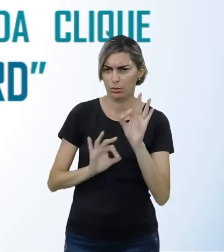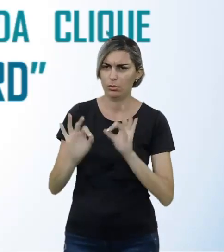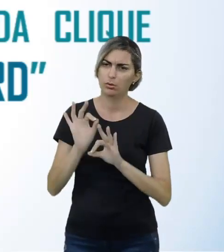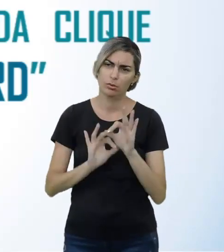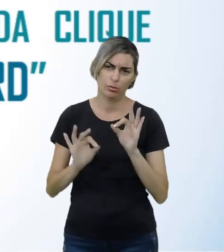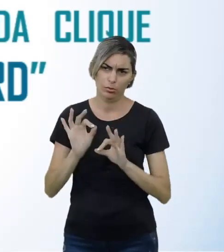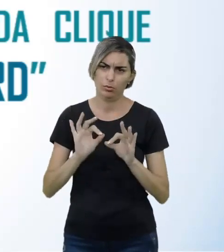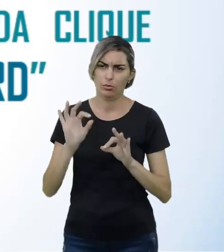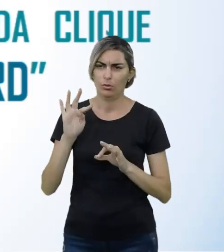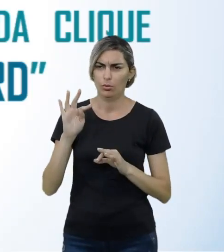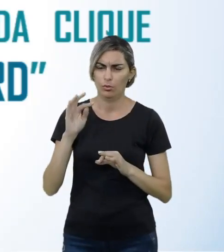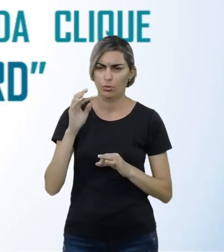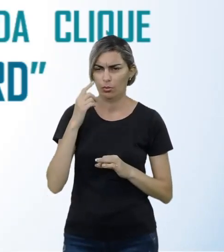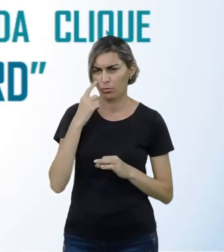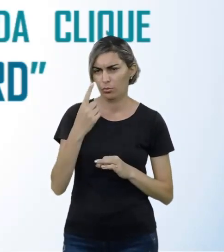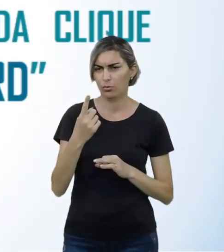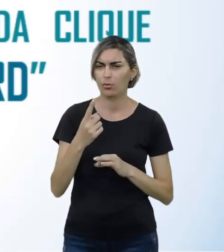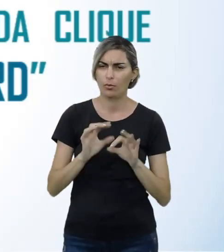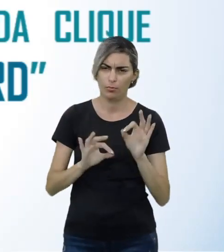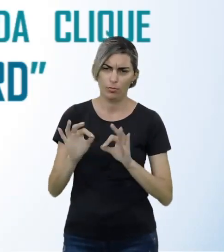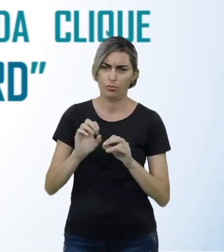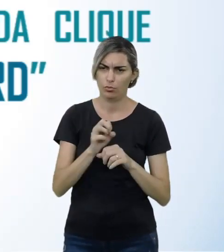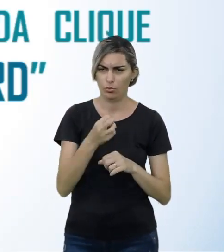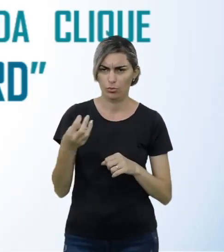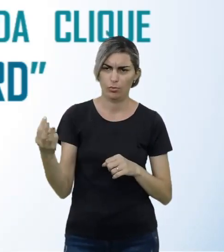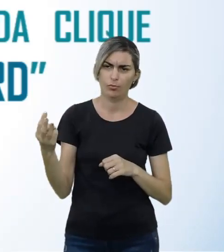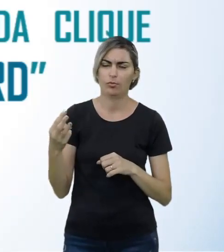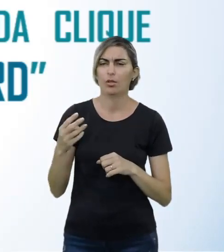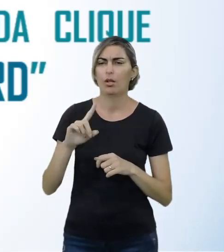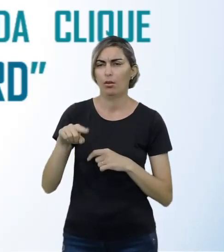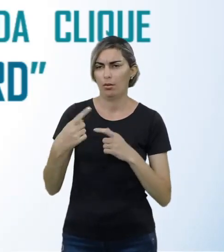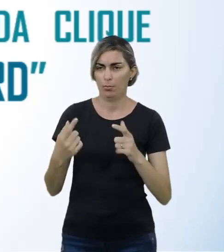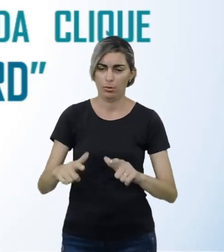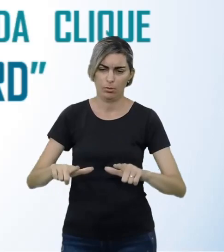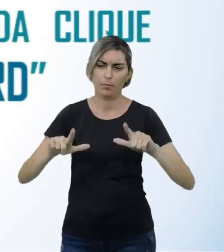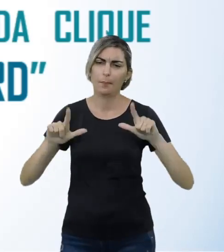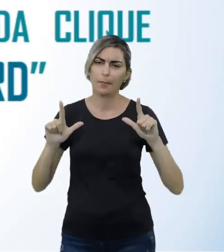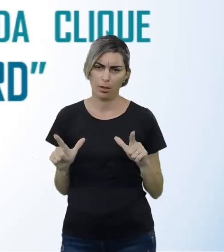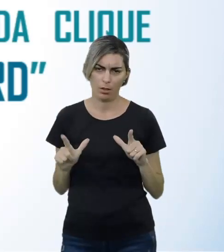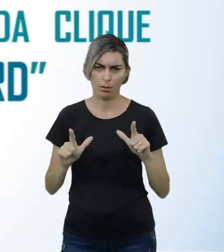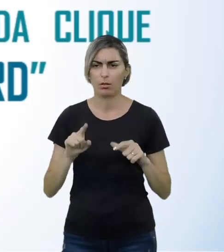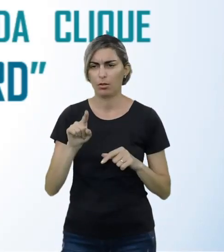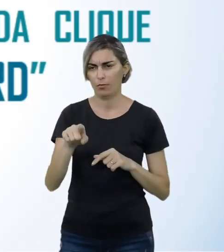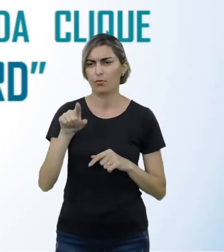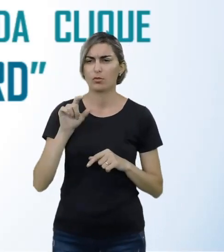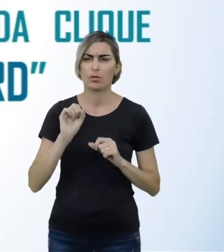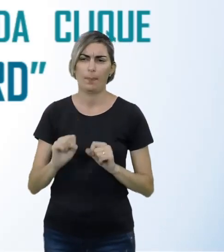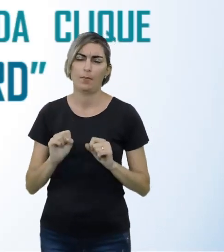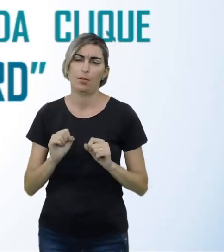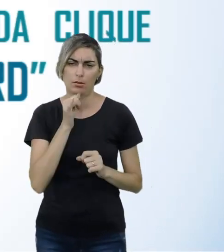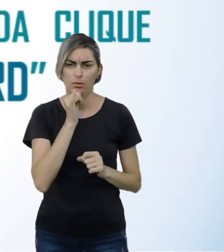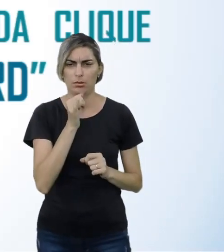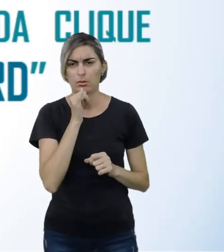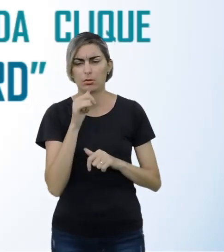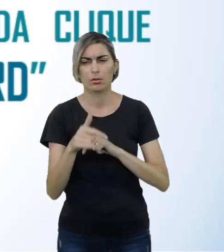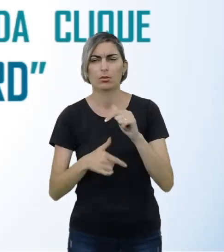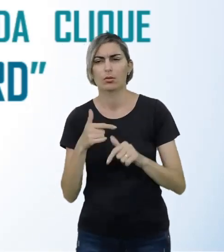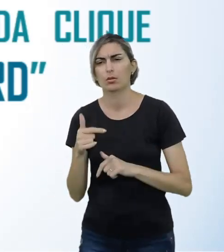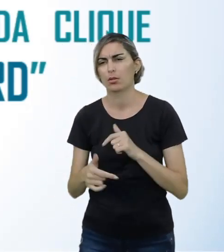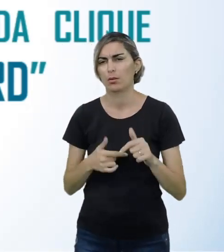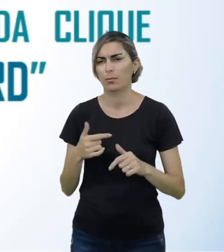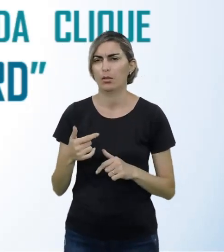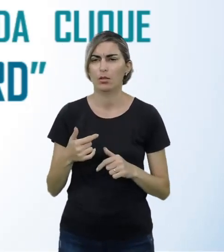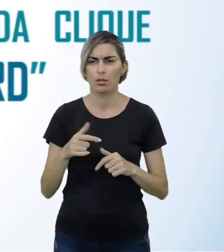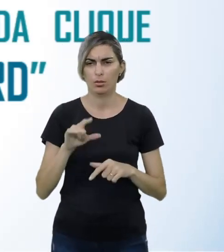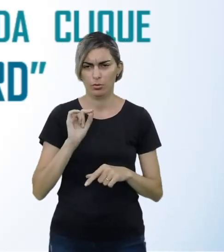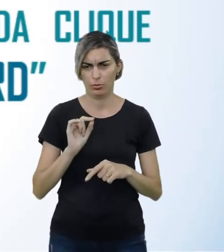ferramentas, depende do idioma que esteja seu software. Depois em placas ou board, e você escolhe. Por exemplo, eu vou trabalhar com Arduino Uno, eu